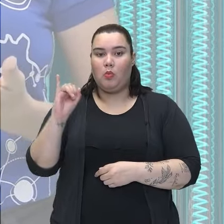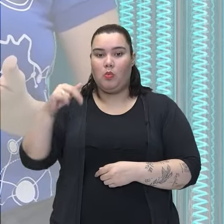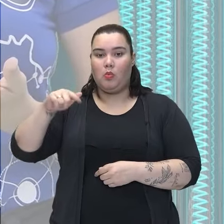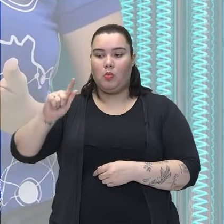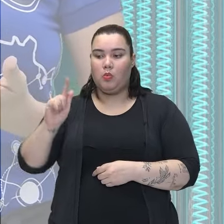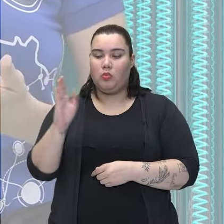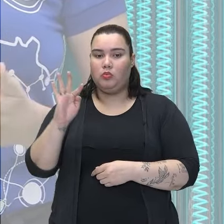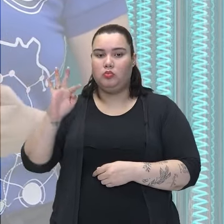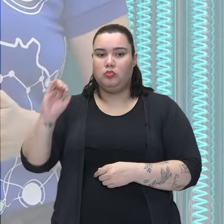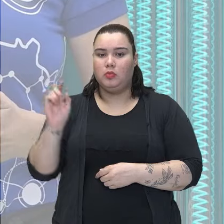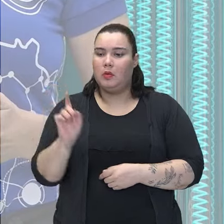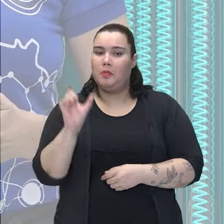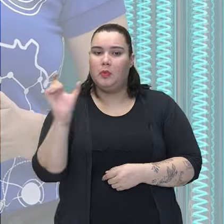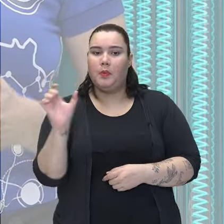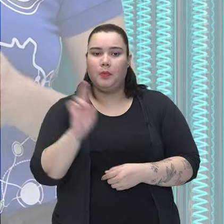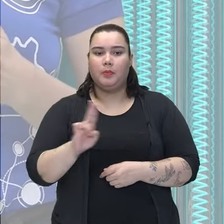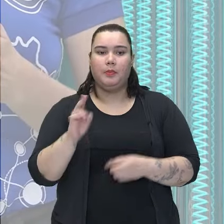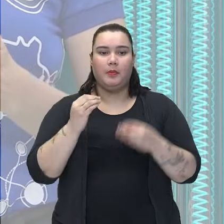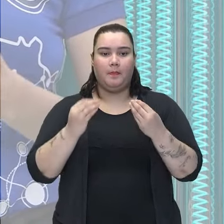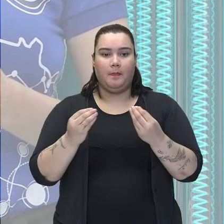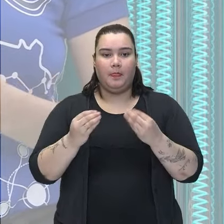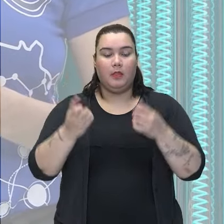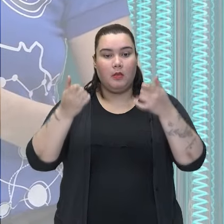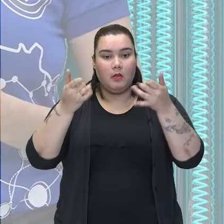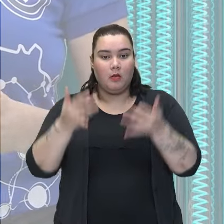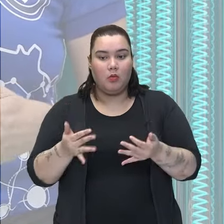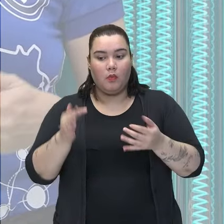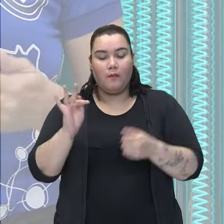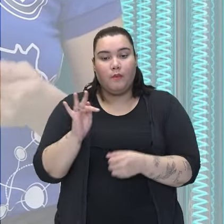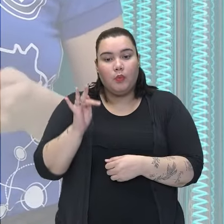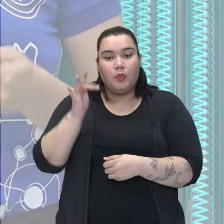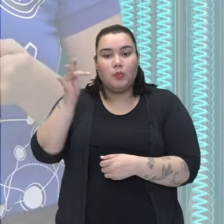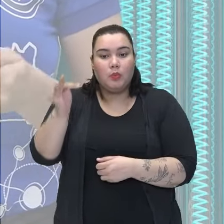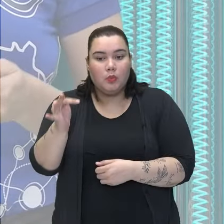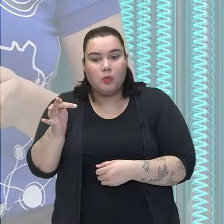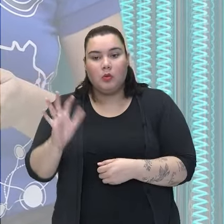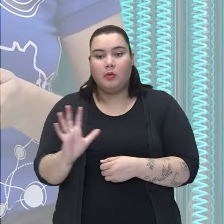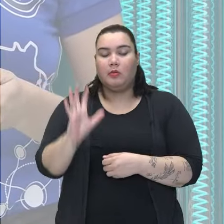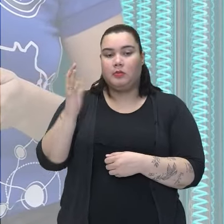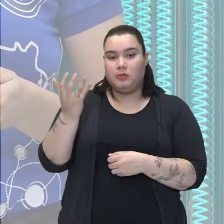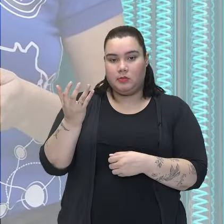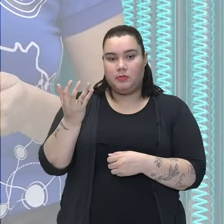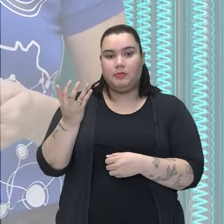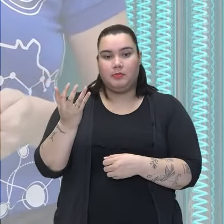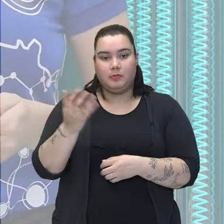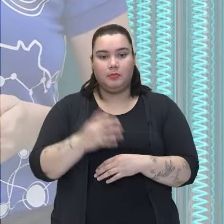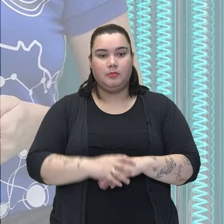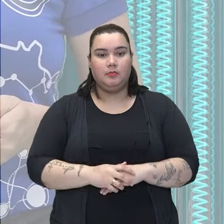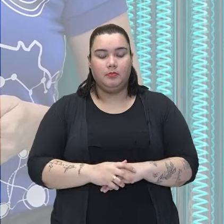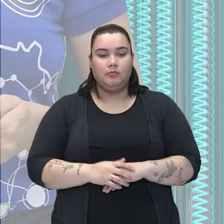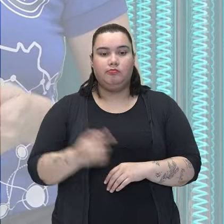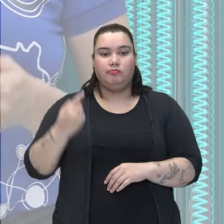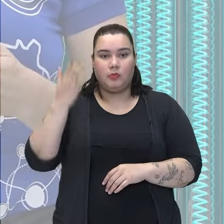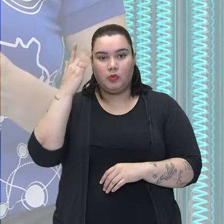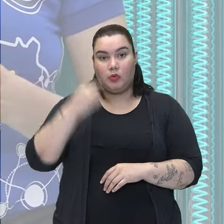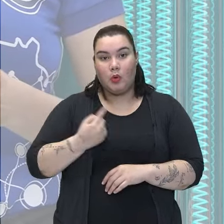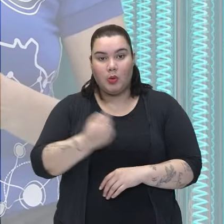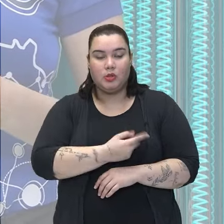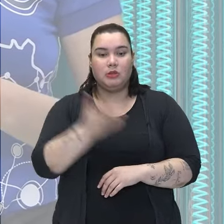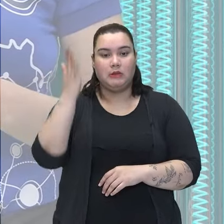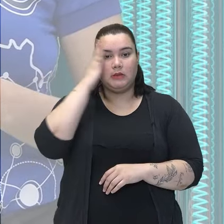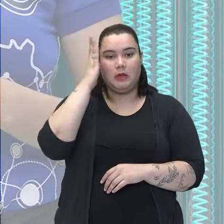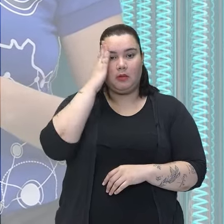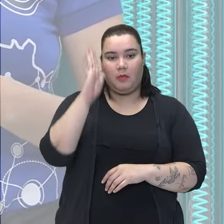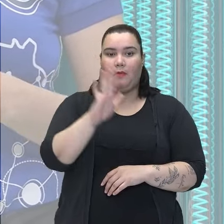utilizamos esse futuro com going to? Falar de acontecimentos em um futuro próximo, que temos certeza que